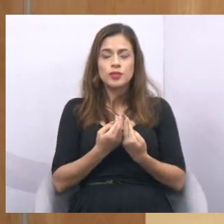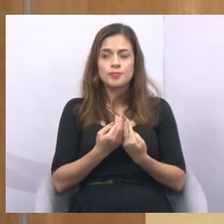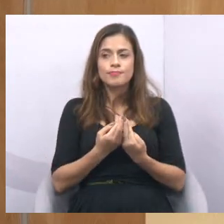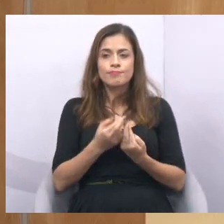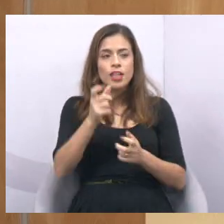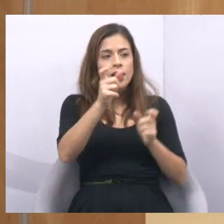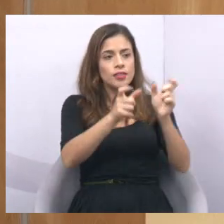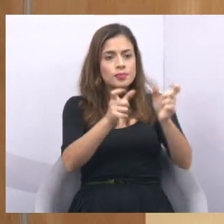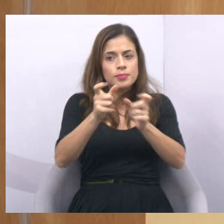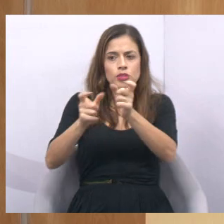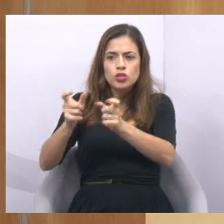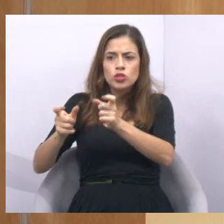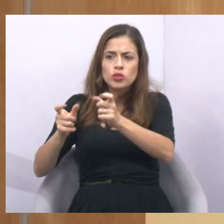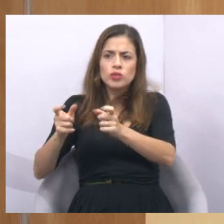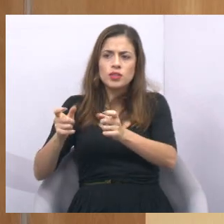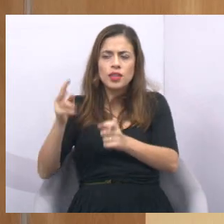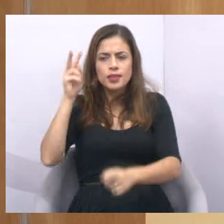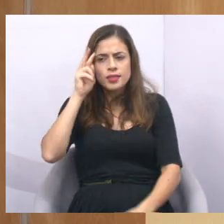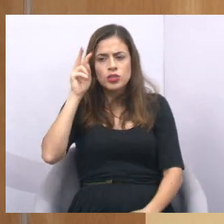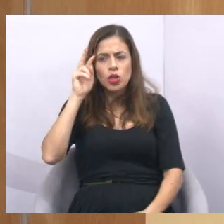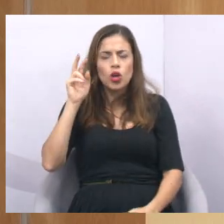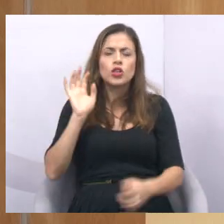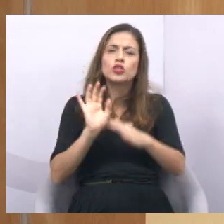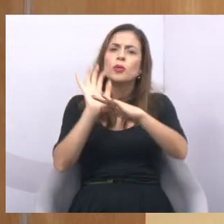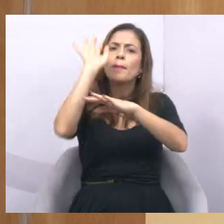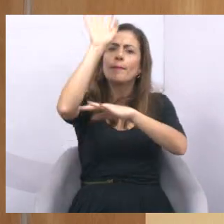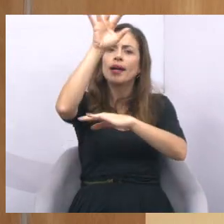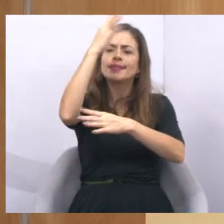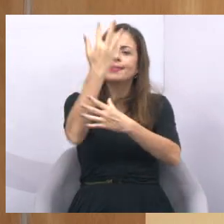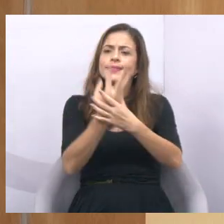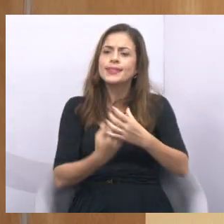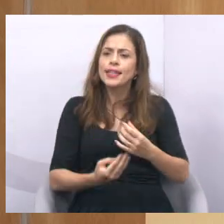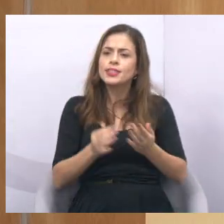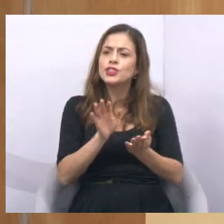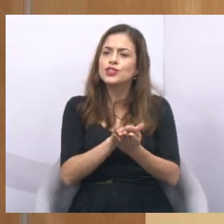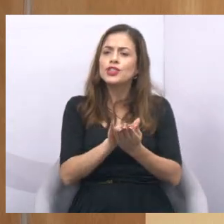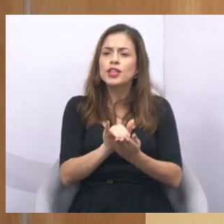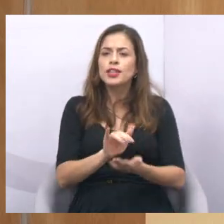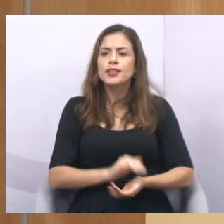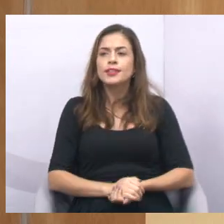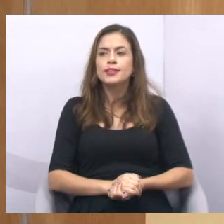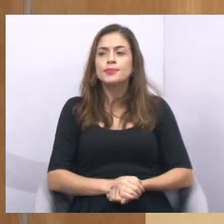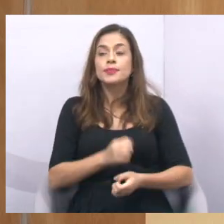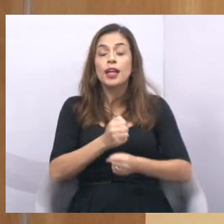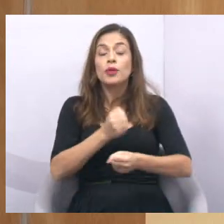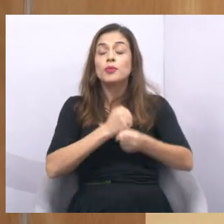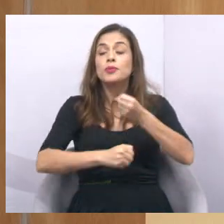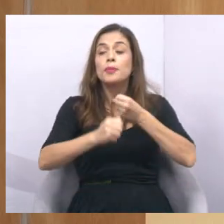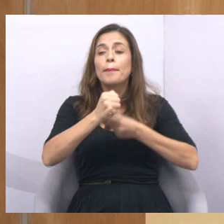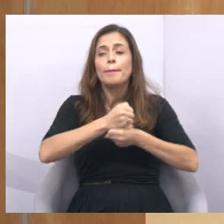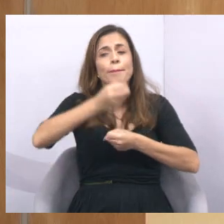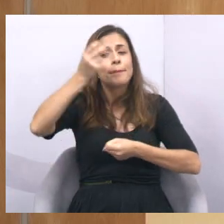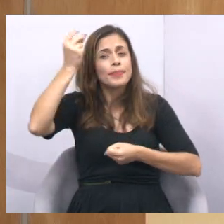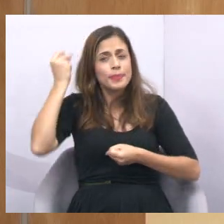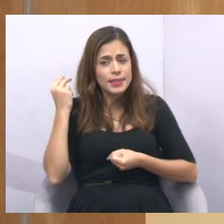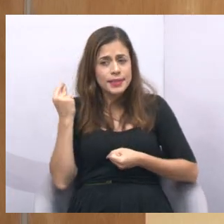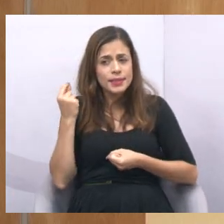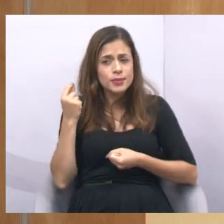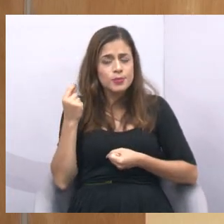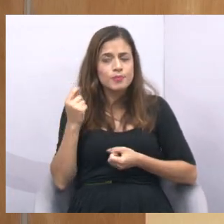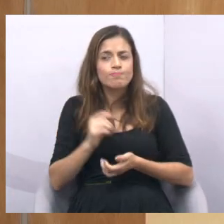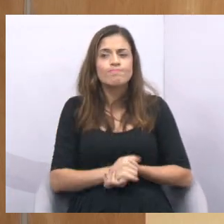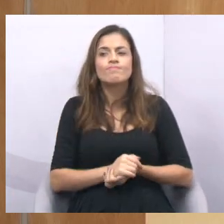jogadores que fizeram parte da história do basquetebol de nossa cidade. E o ano passado nos reunimos novamente e